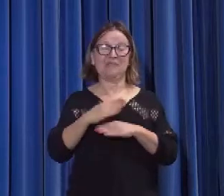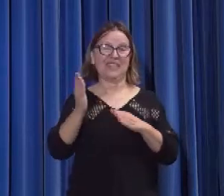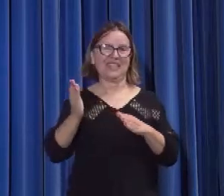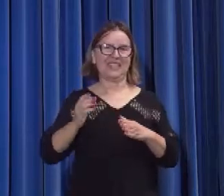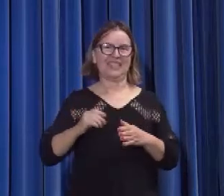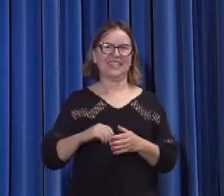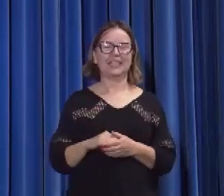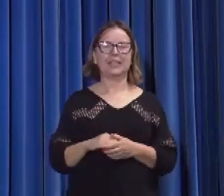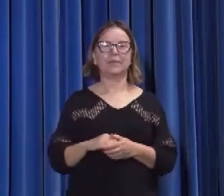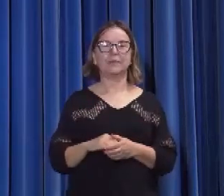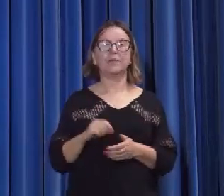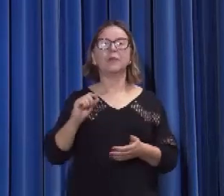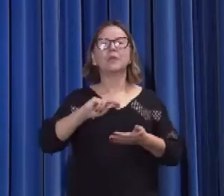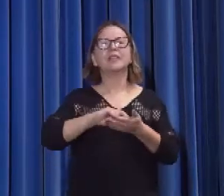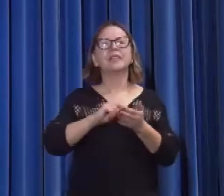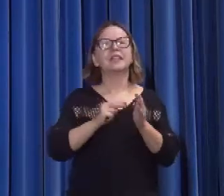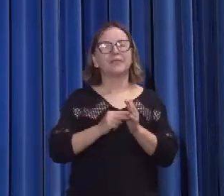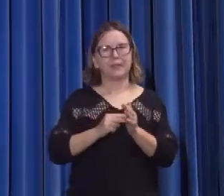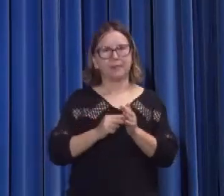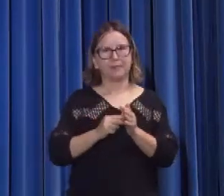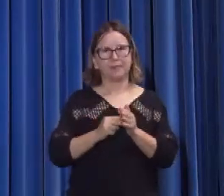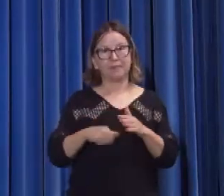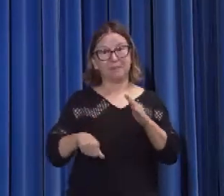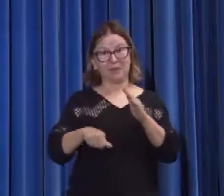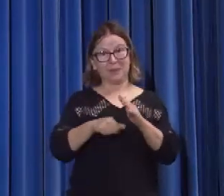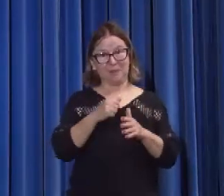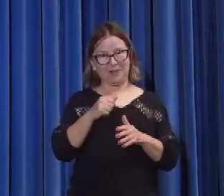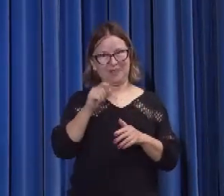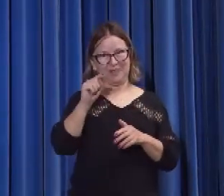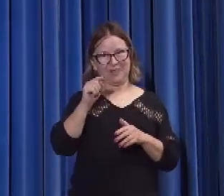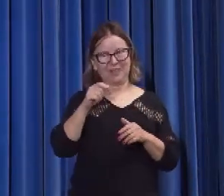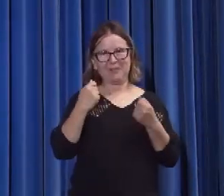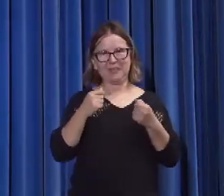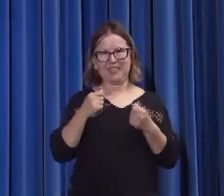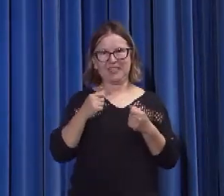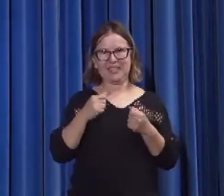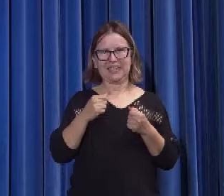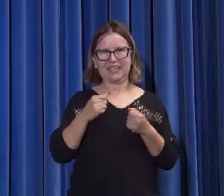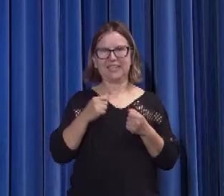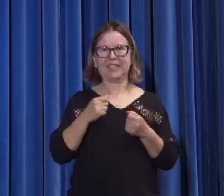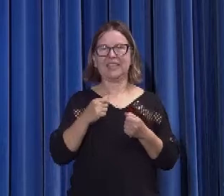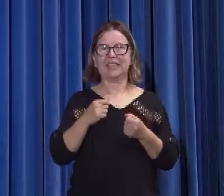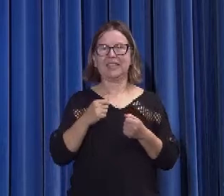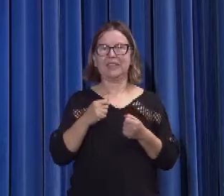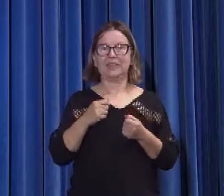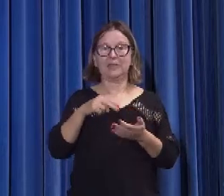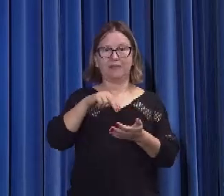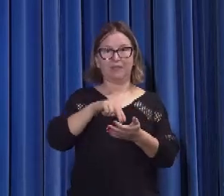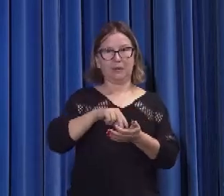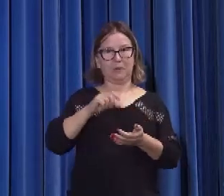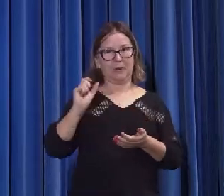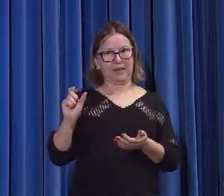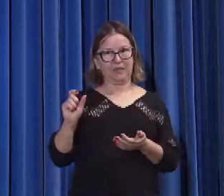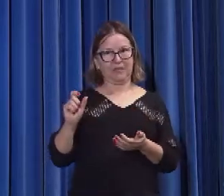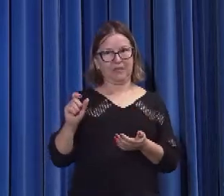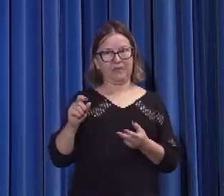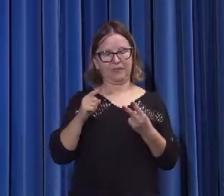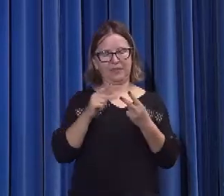tudo isso? Primeiro, que você precisa olhar para a palavra. Segundo, que você tem que tomar cuidado